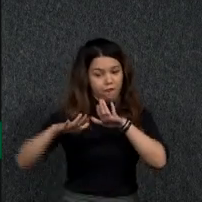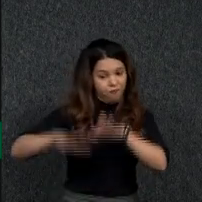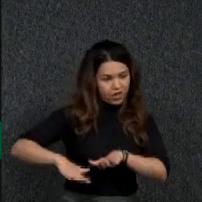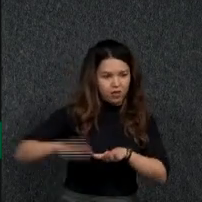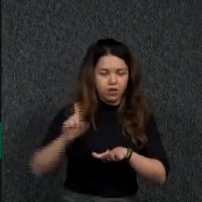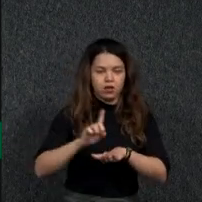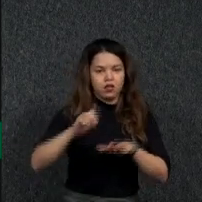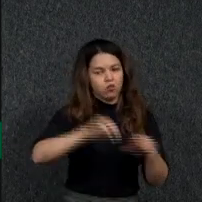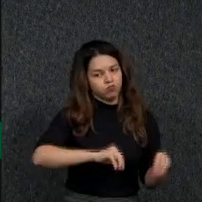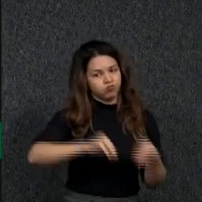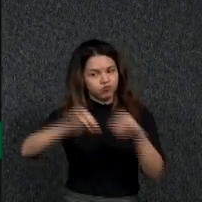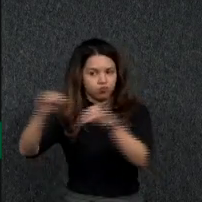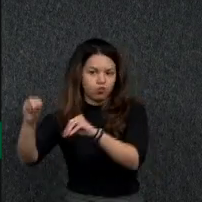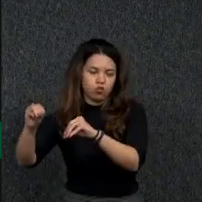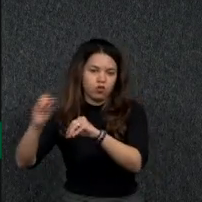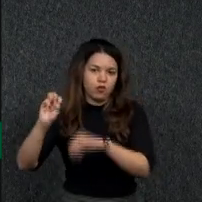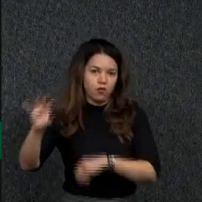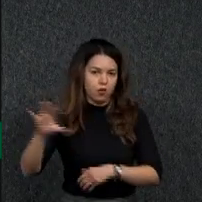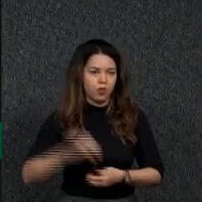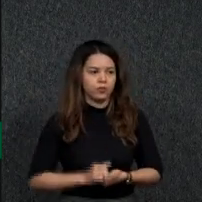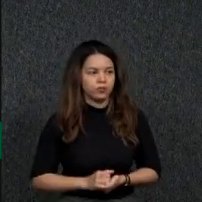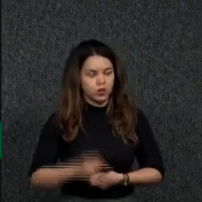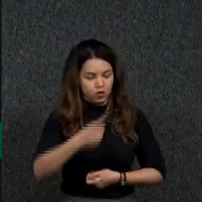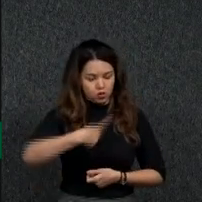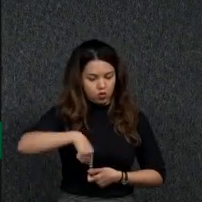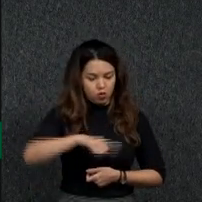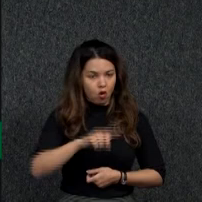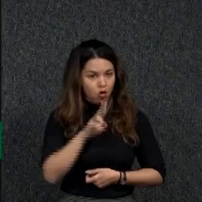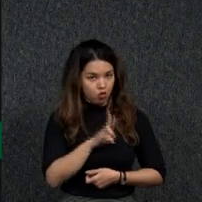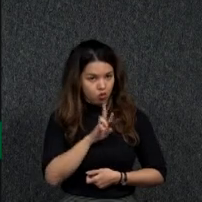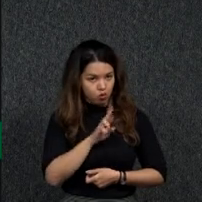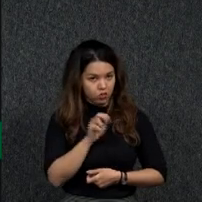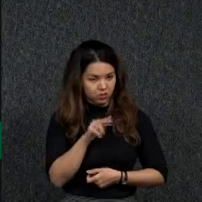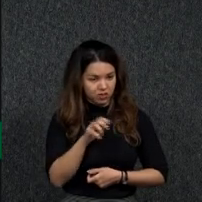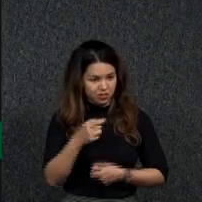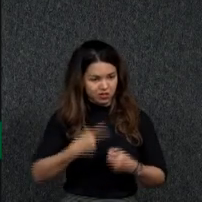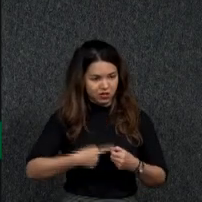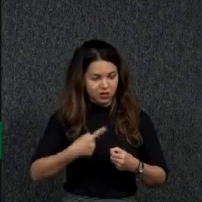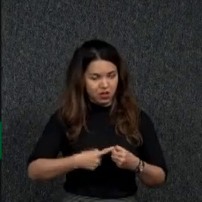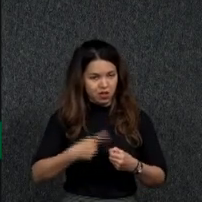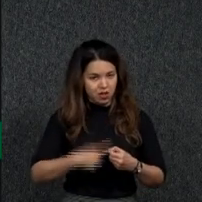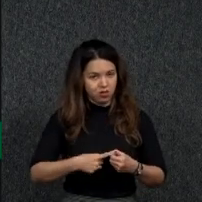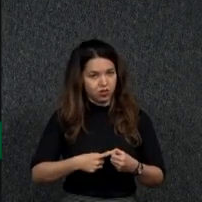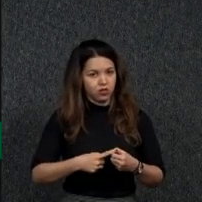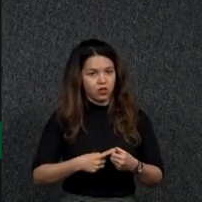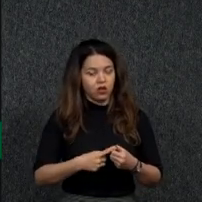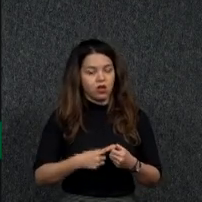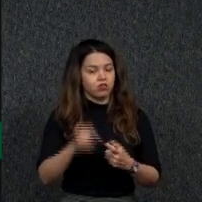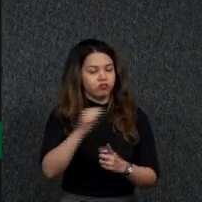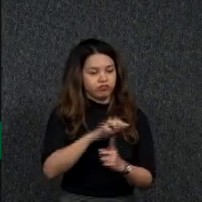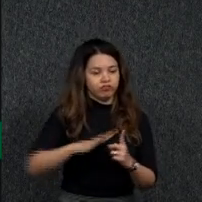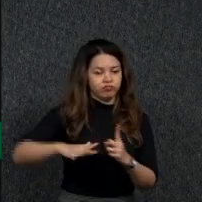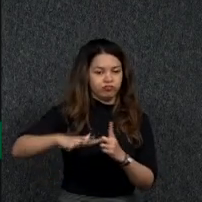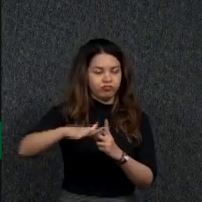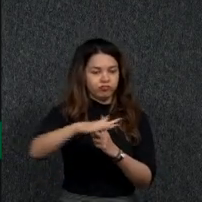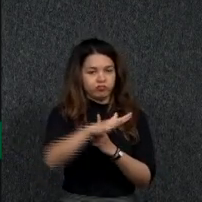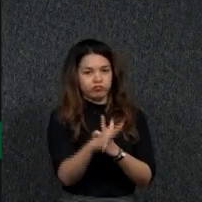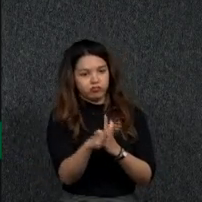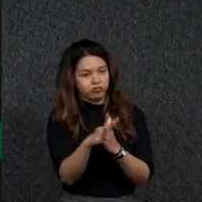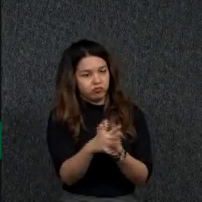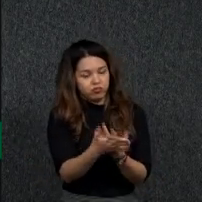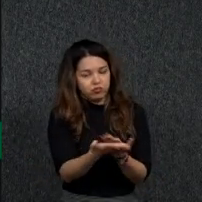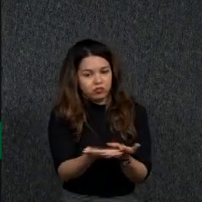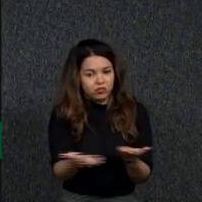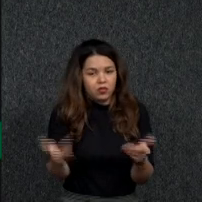justiça, pedimos aos senhores deputados, em especial aos deputados da nossa região, que